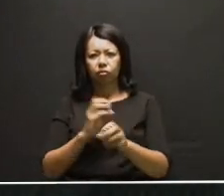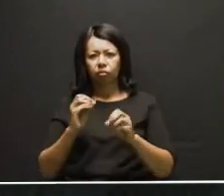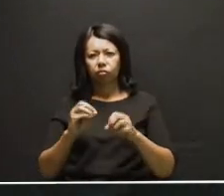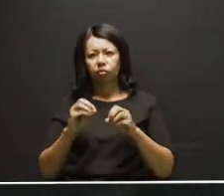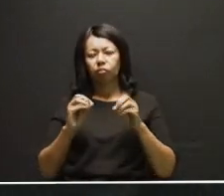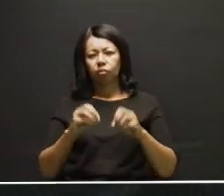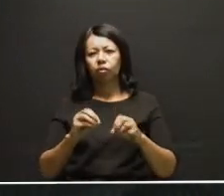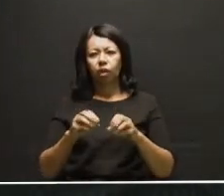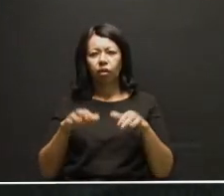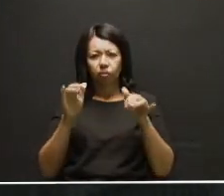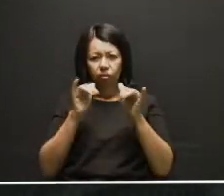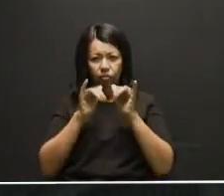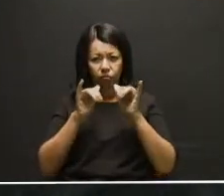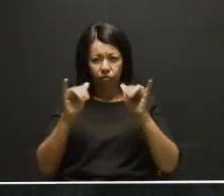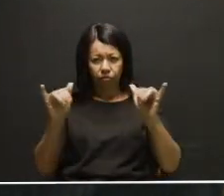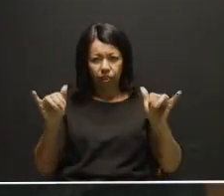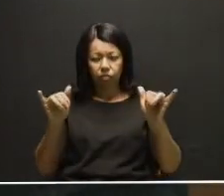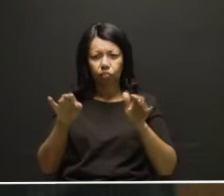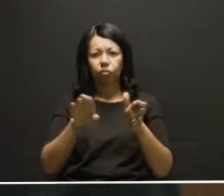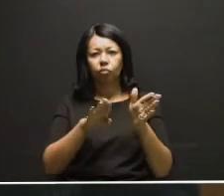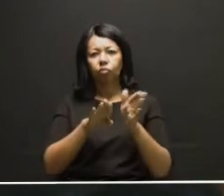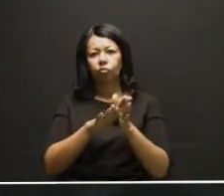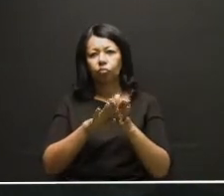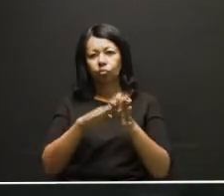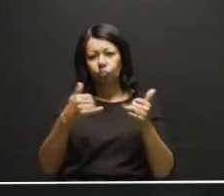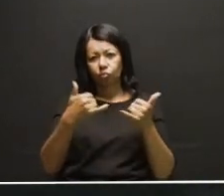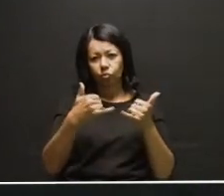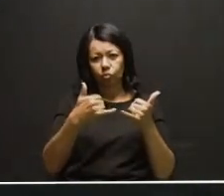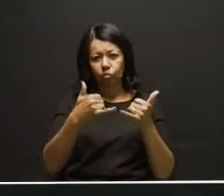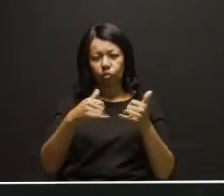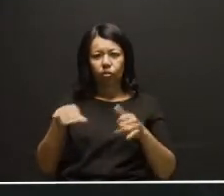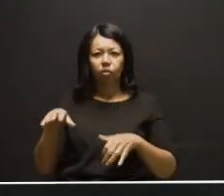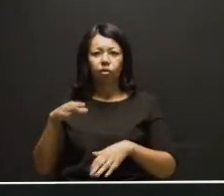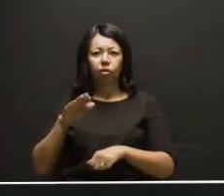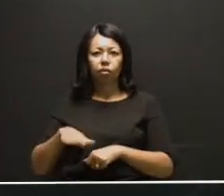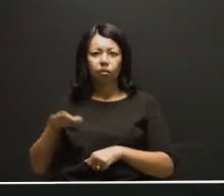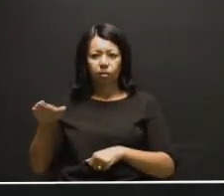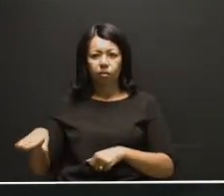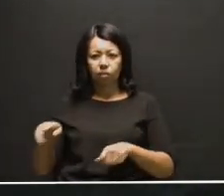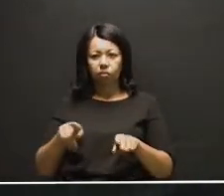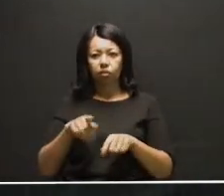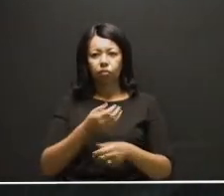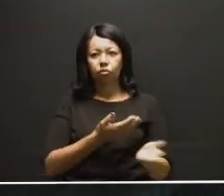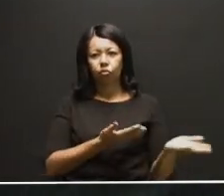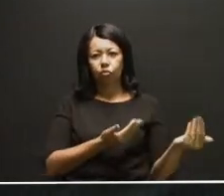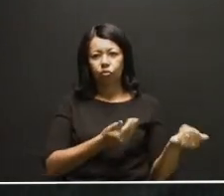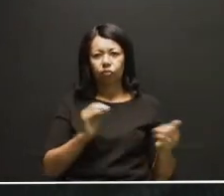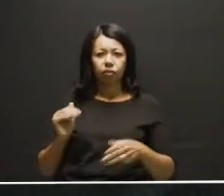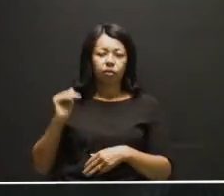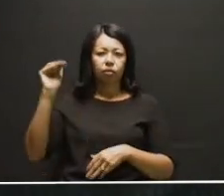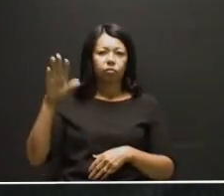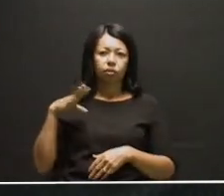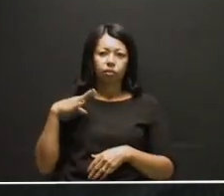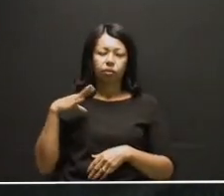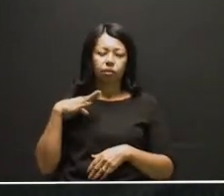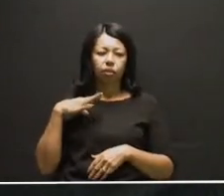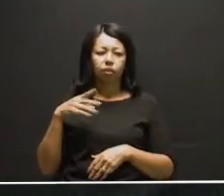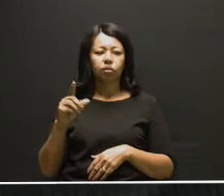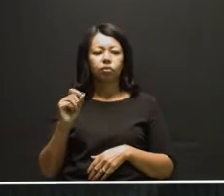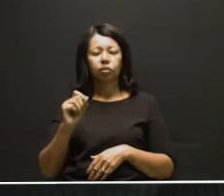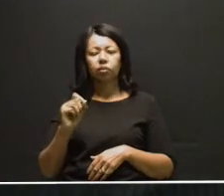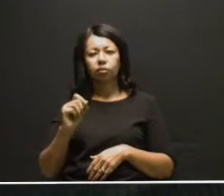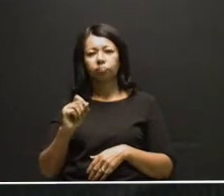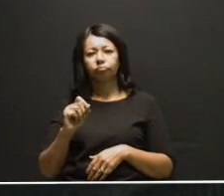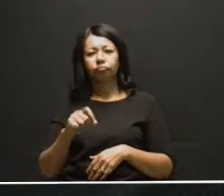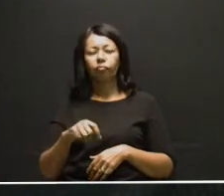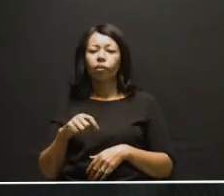um banco de dados todo o sistema de informatização das nossas crianças nossos adolescentes nossos adultos a cidade que num